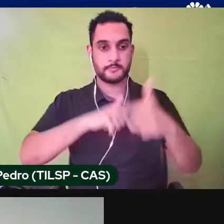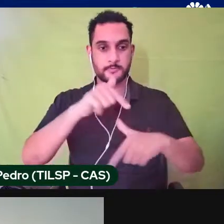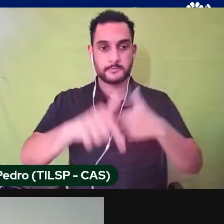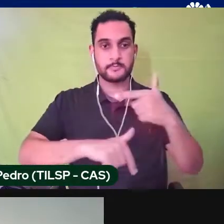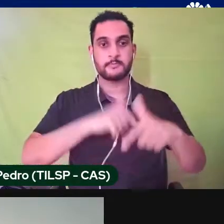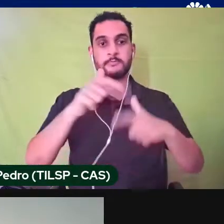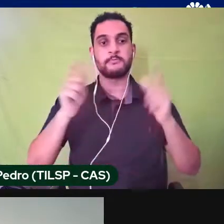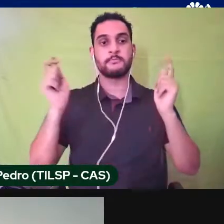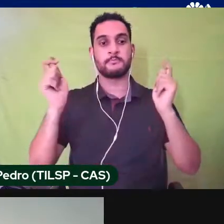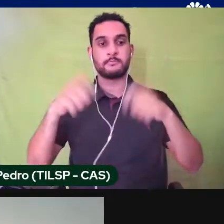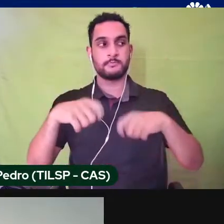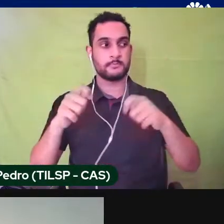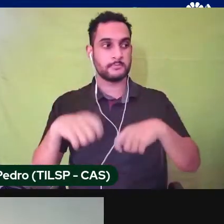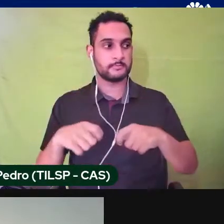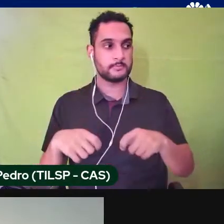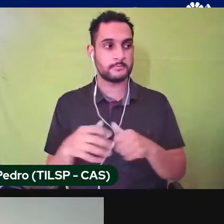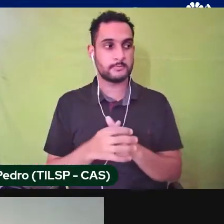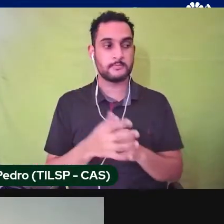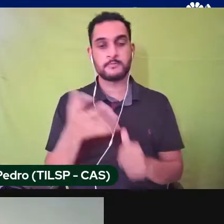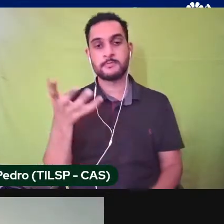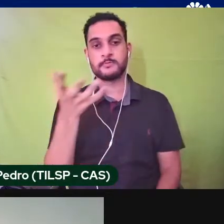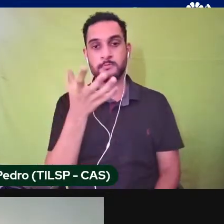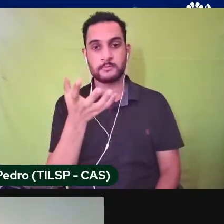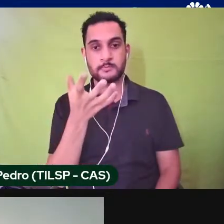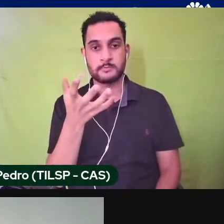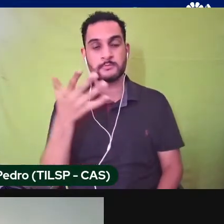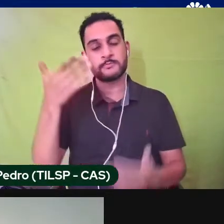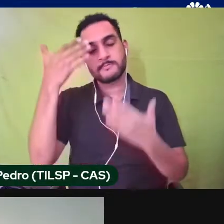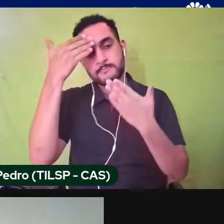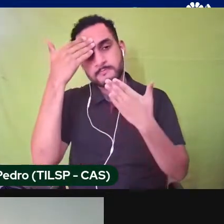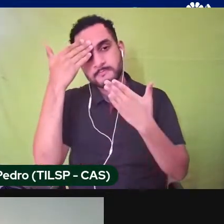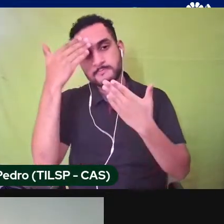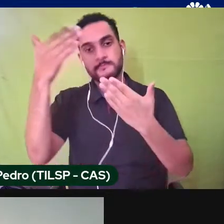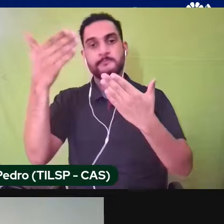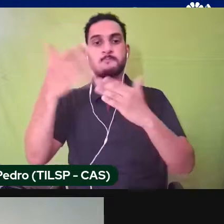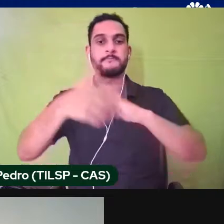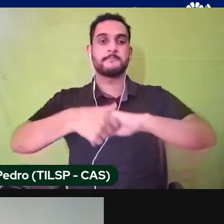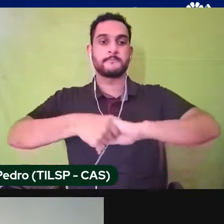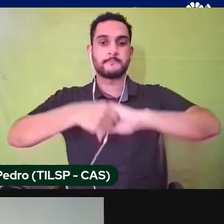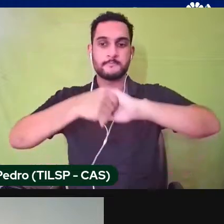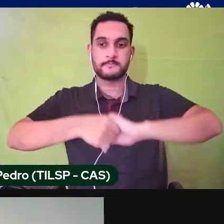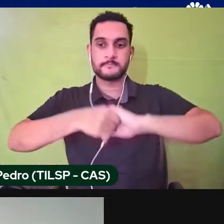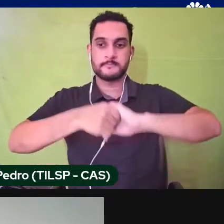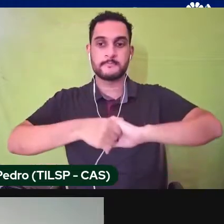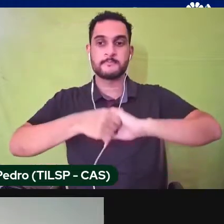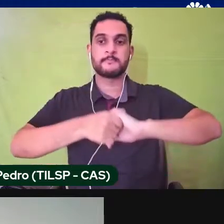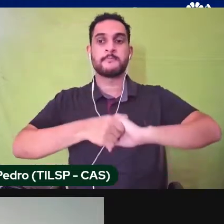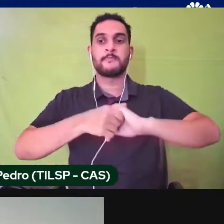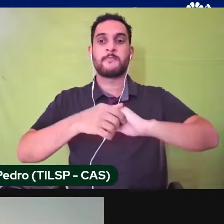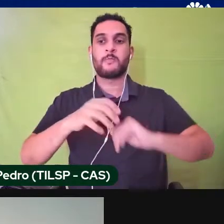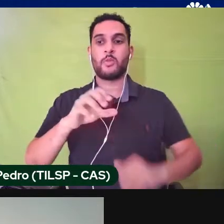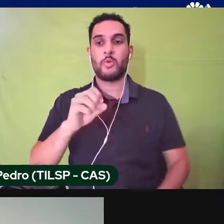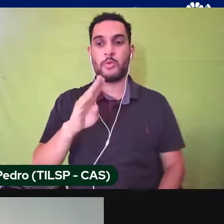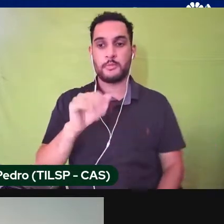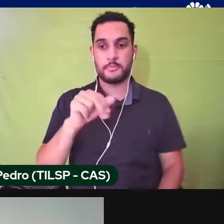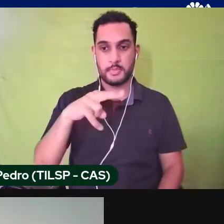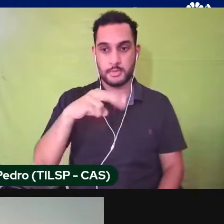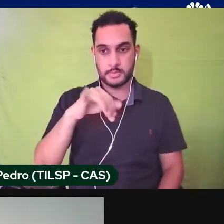competência. Queremos também agradecer e cumprimentar nosso querido doutor Albani, presidente da